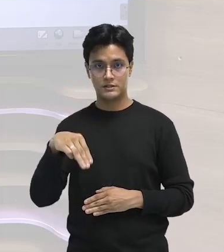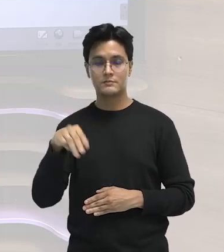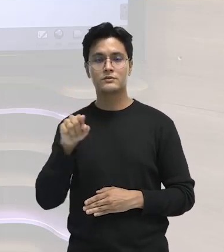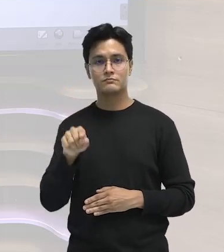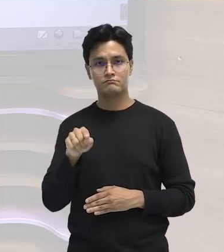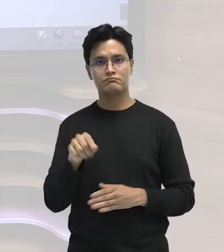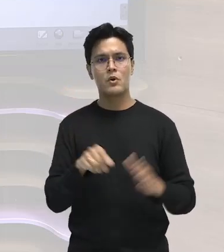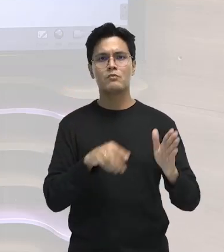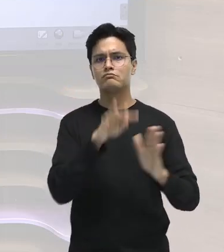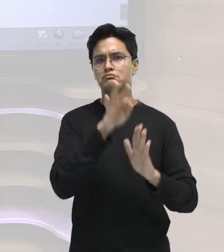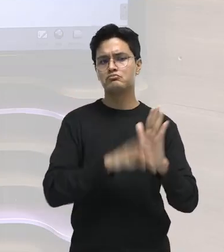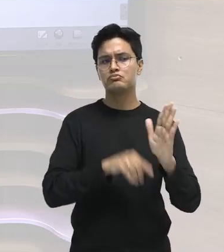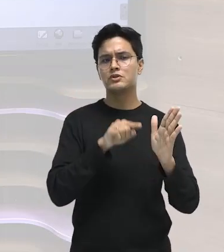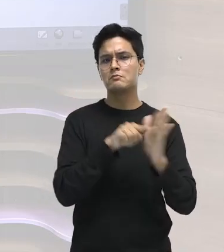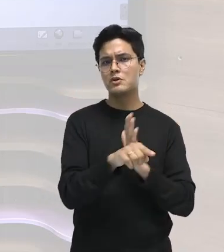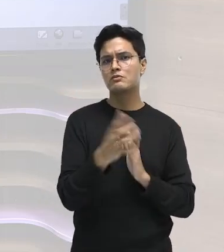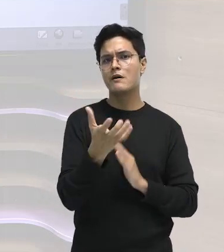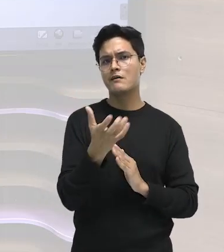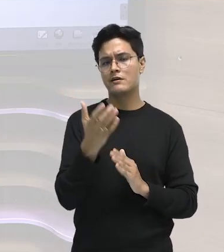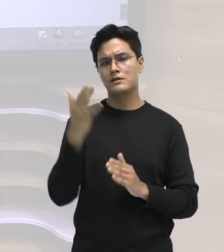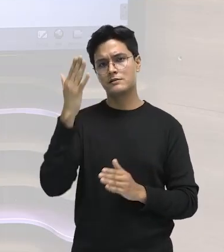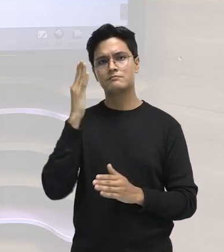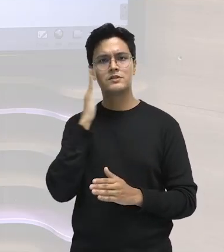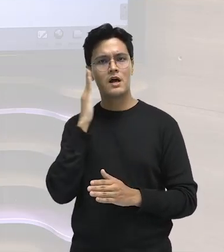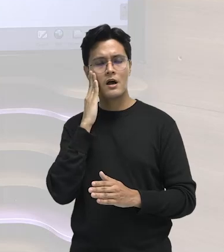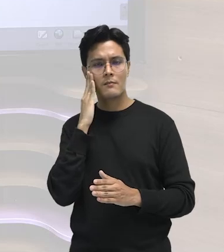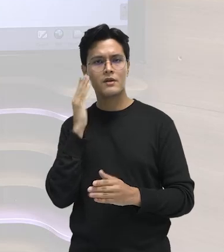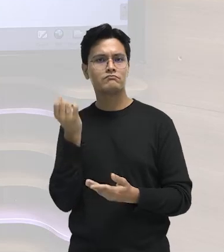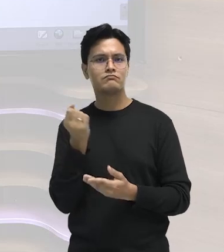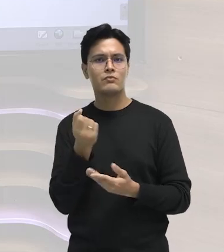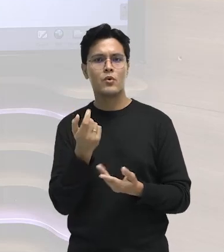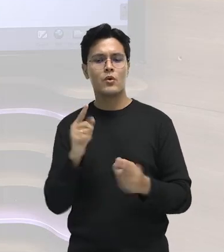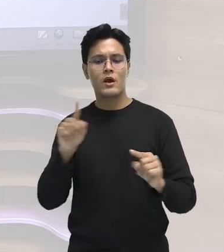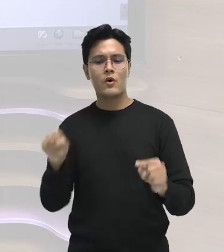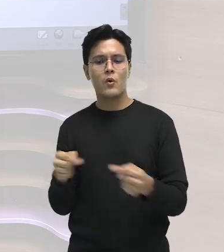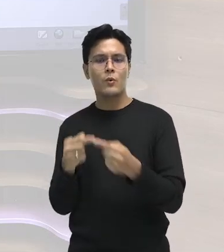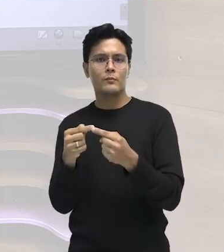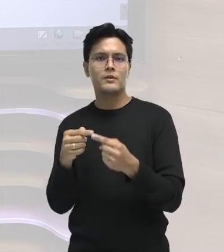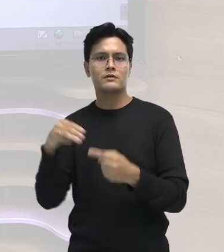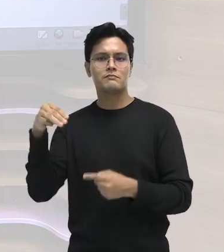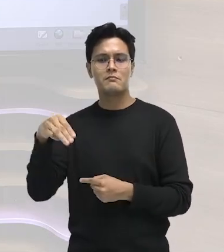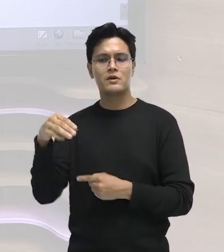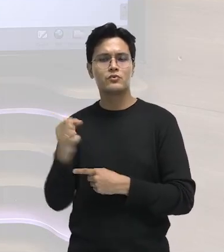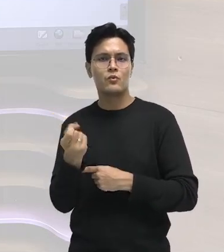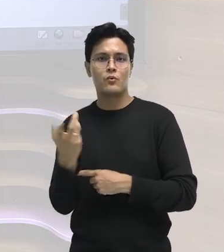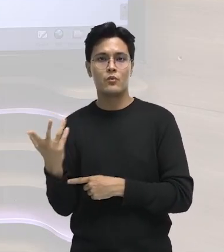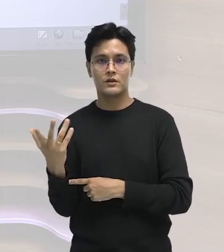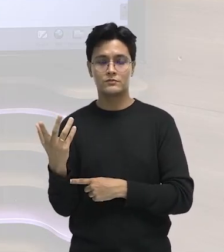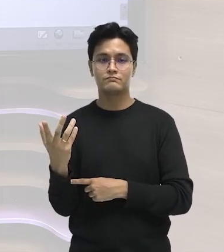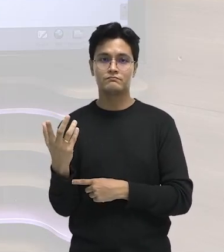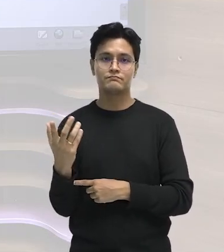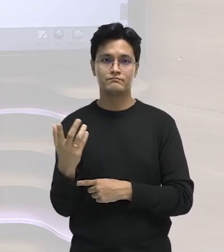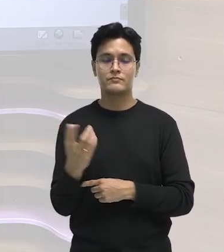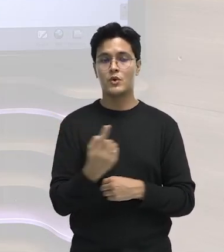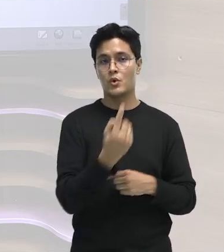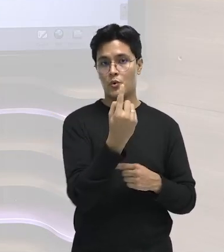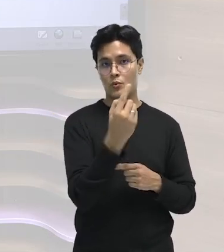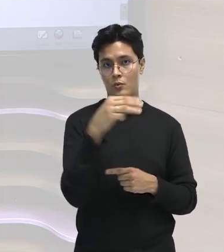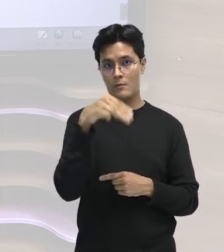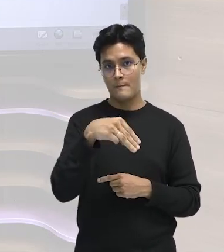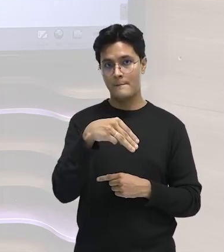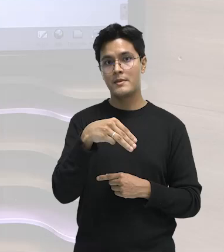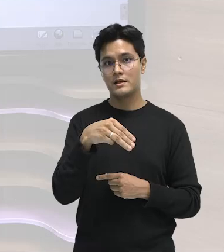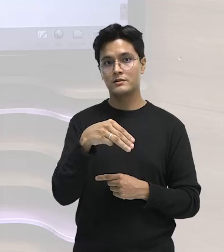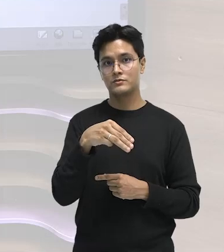quer saber quanto que isso vale em metro. Tá? 1 metro é a mesma coisa